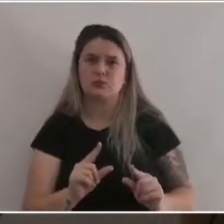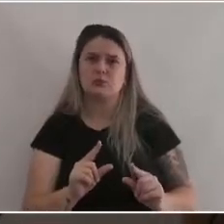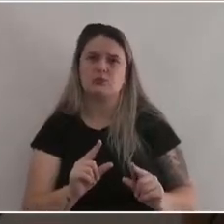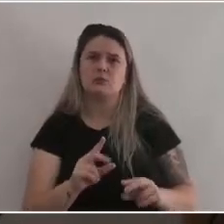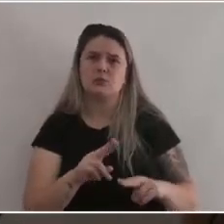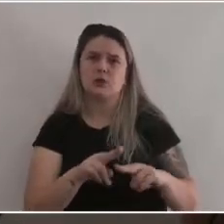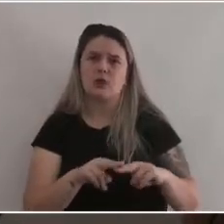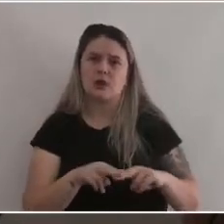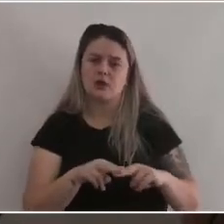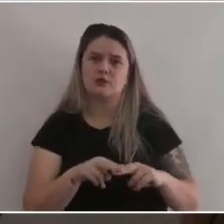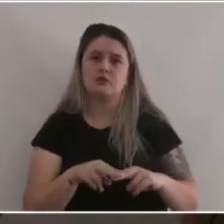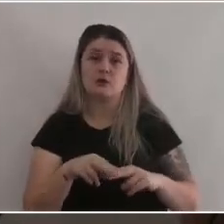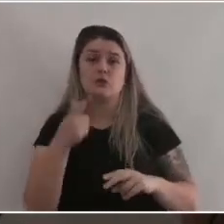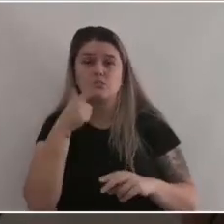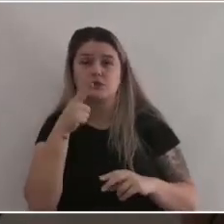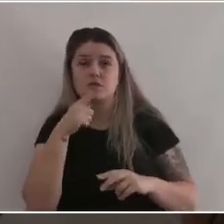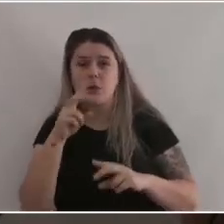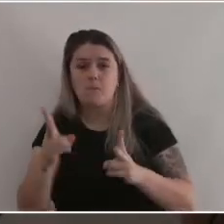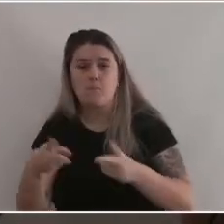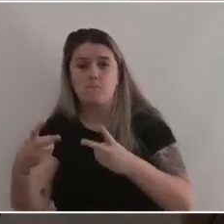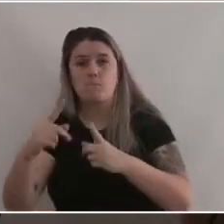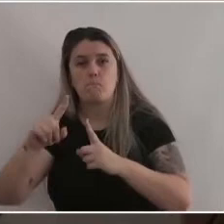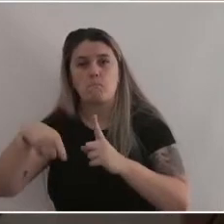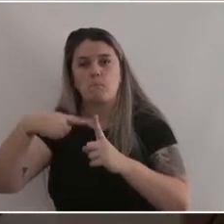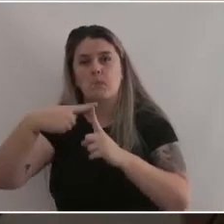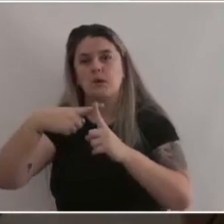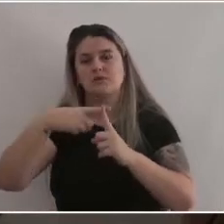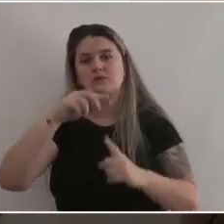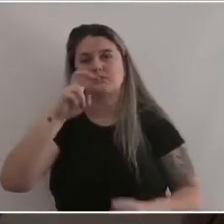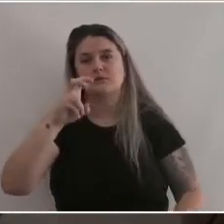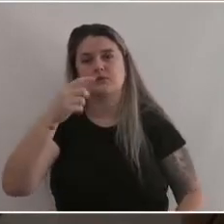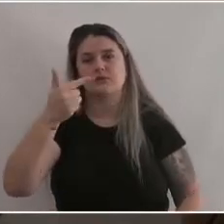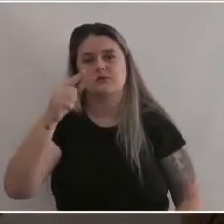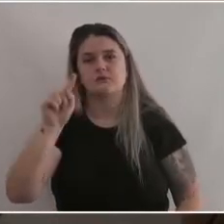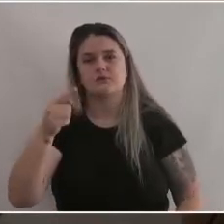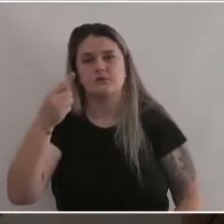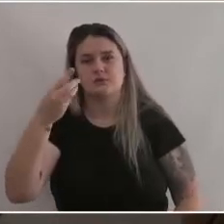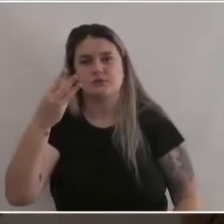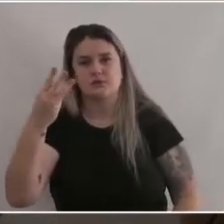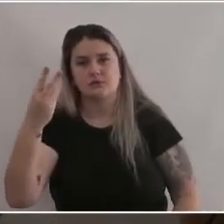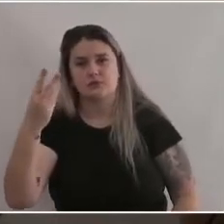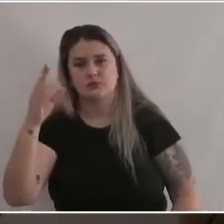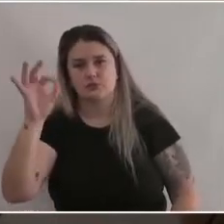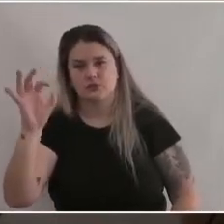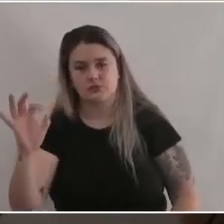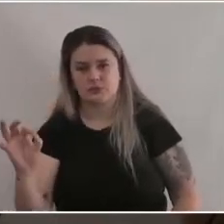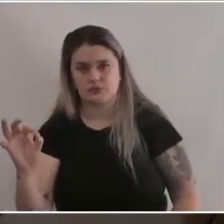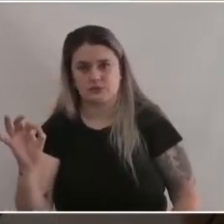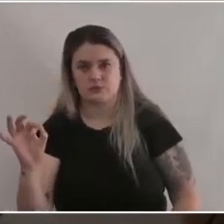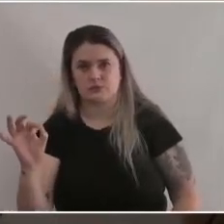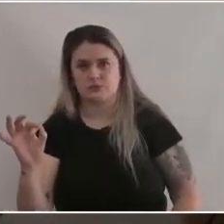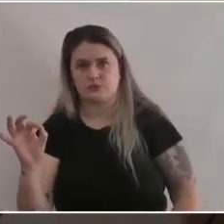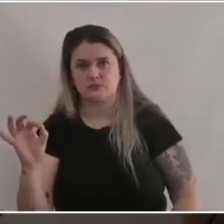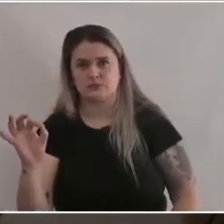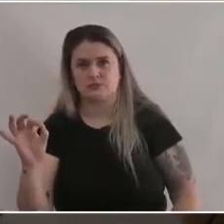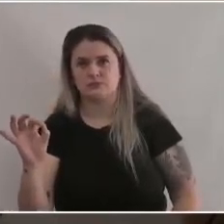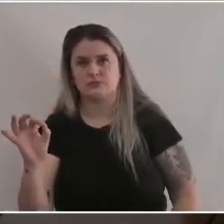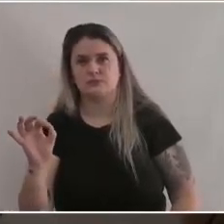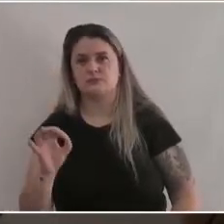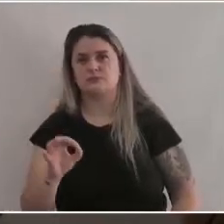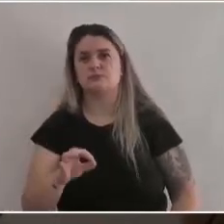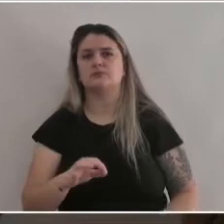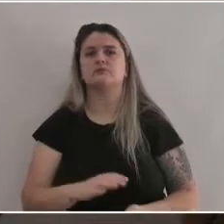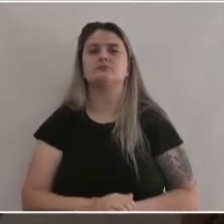a aumento na arrecadação. Encontrava-se em 52,32%, e a receita era R$